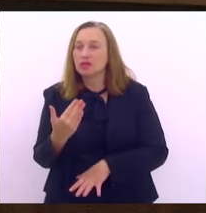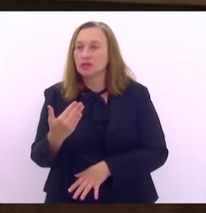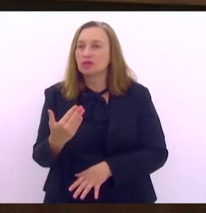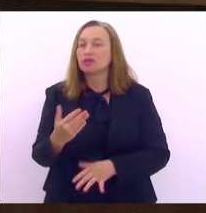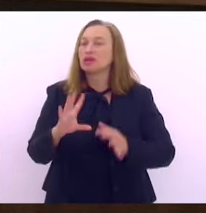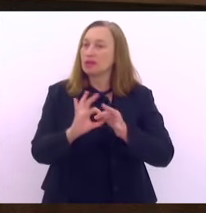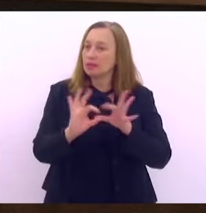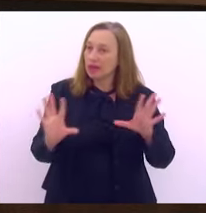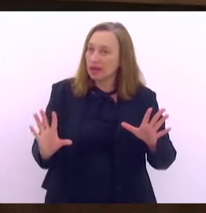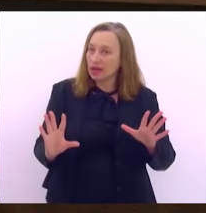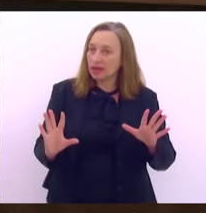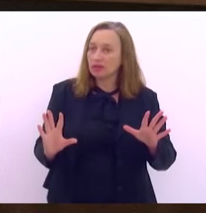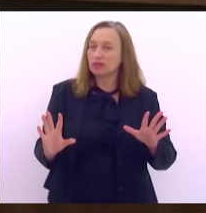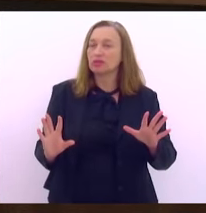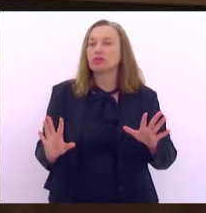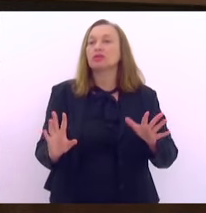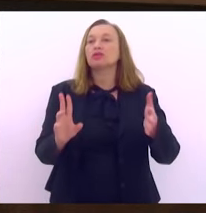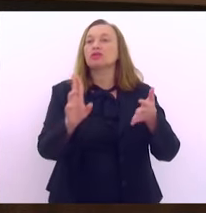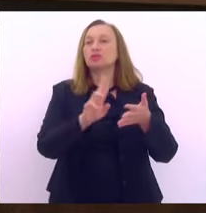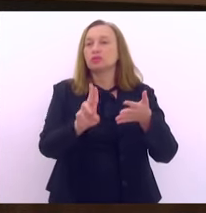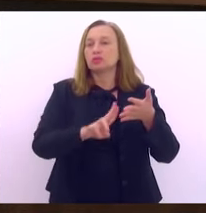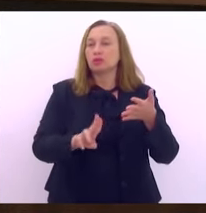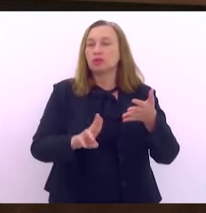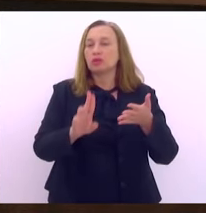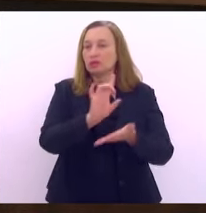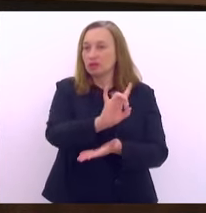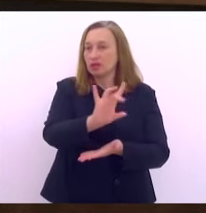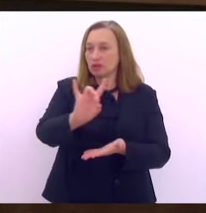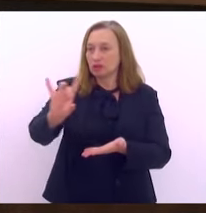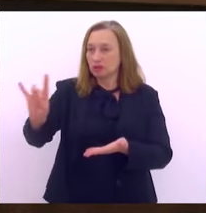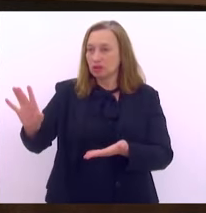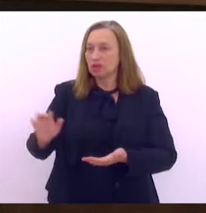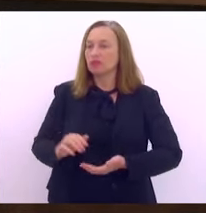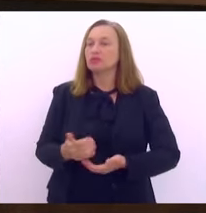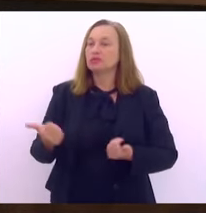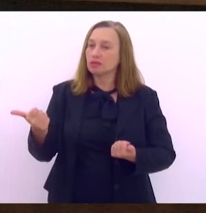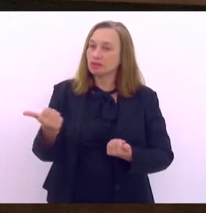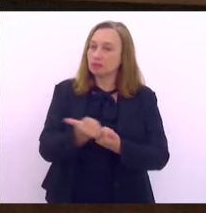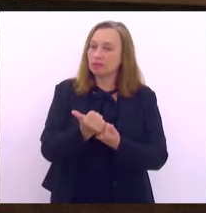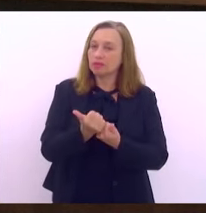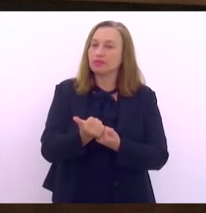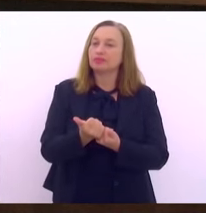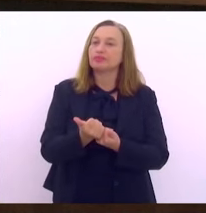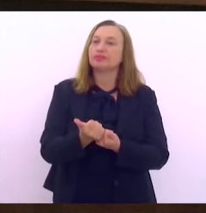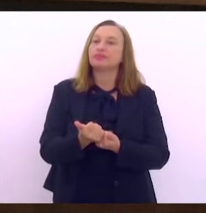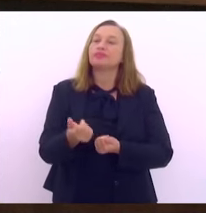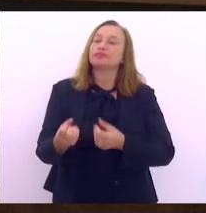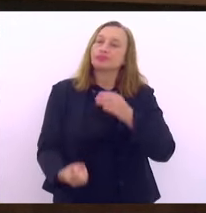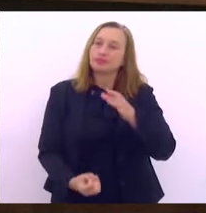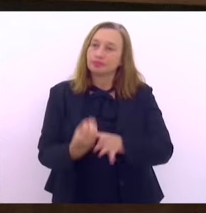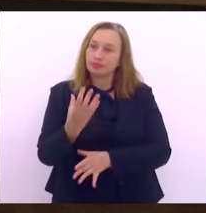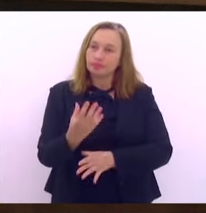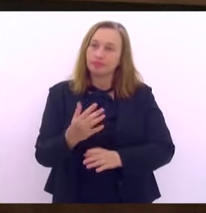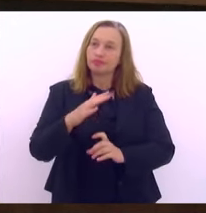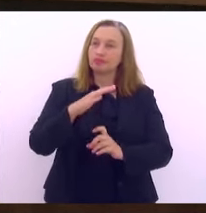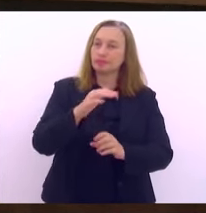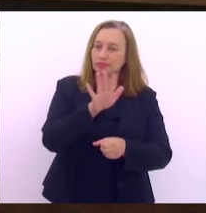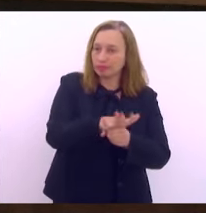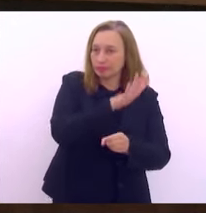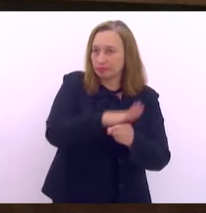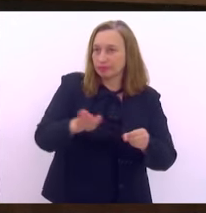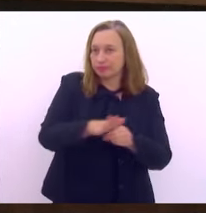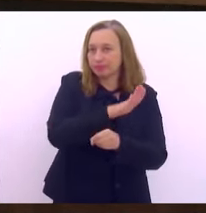Estou aqui colocando a coautoria para ambos, que foram parceiros nessa produção da Feira de São Cristóvão.